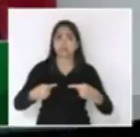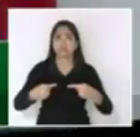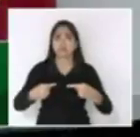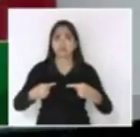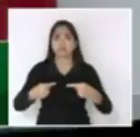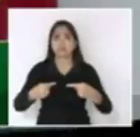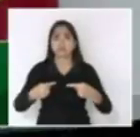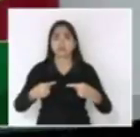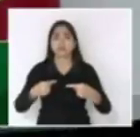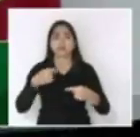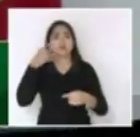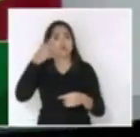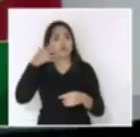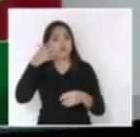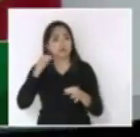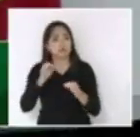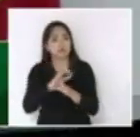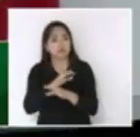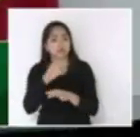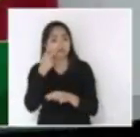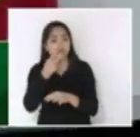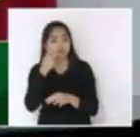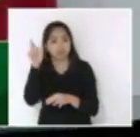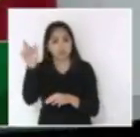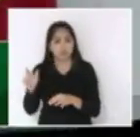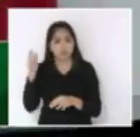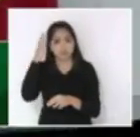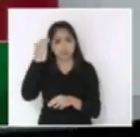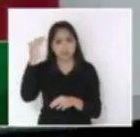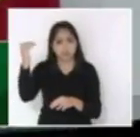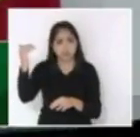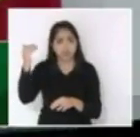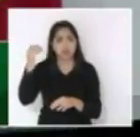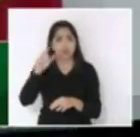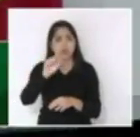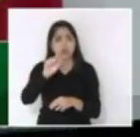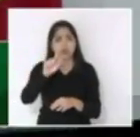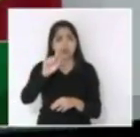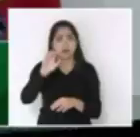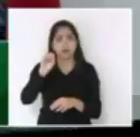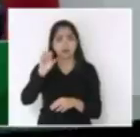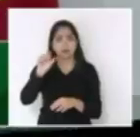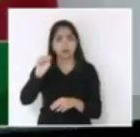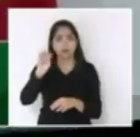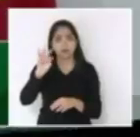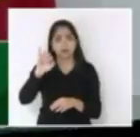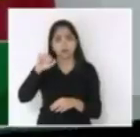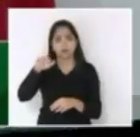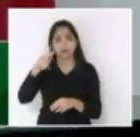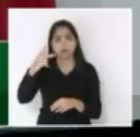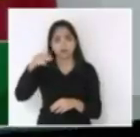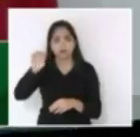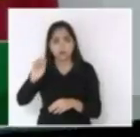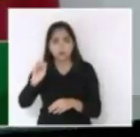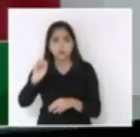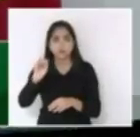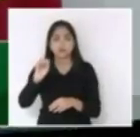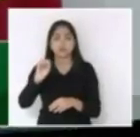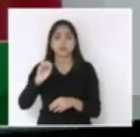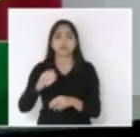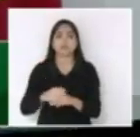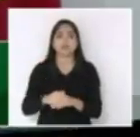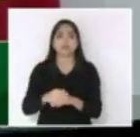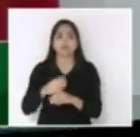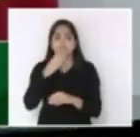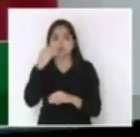pronunciamento dizendo, afirmou que quem me bajula me corrompe, e quem me critica me